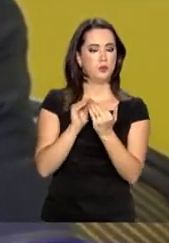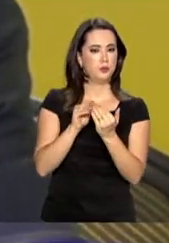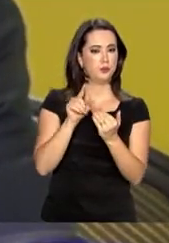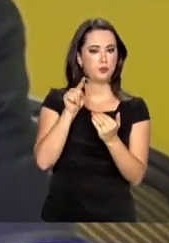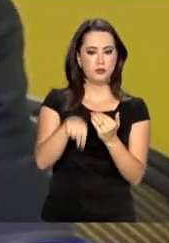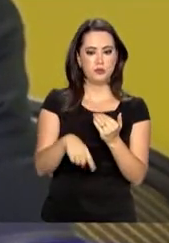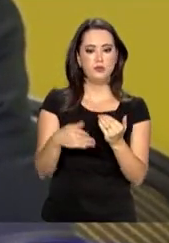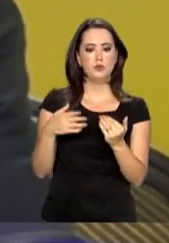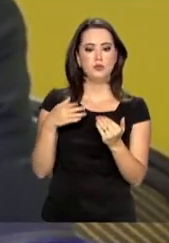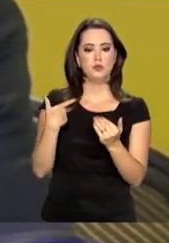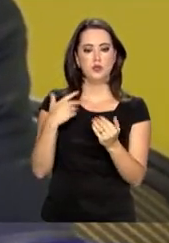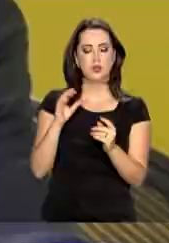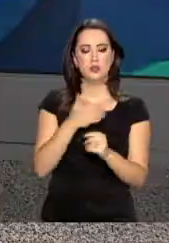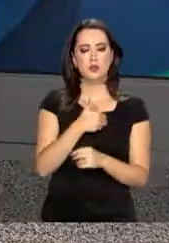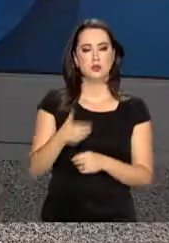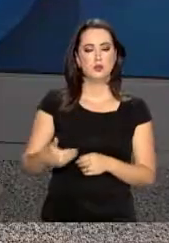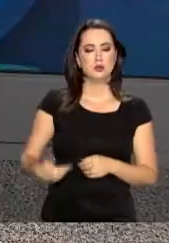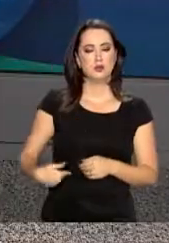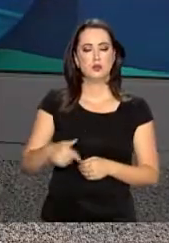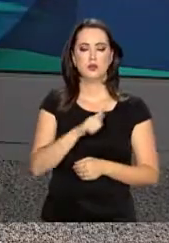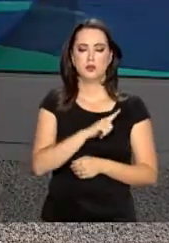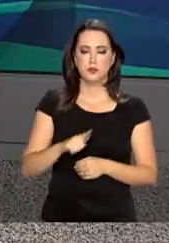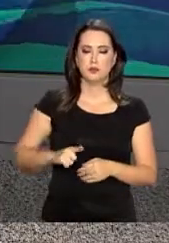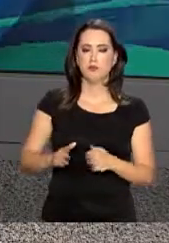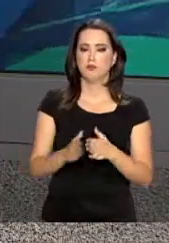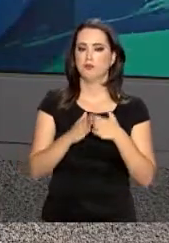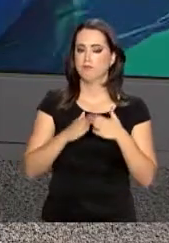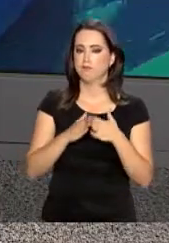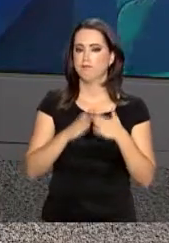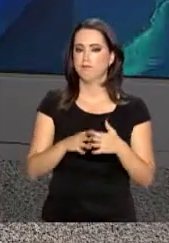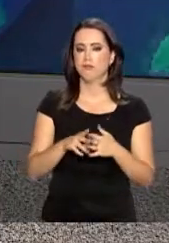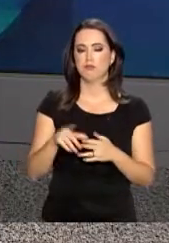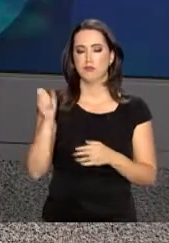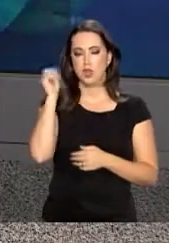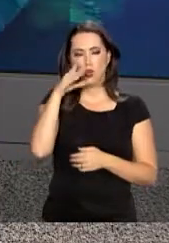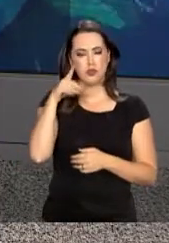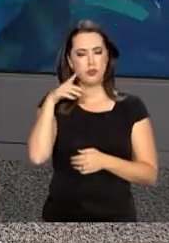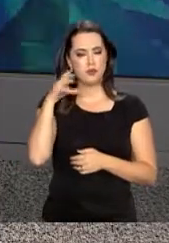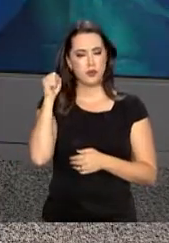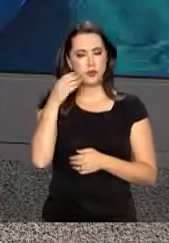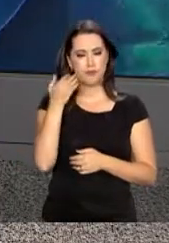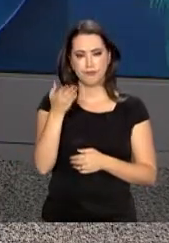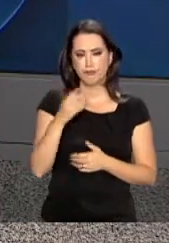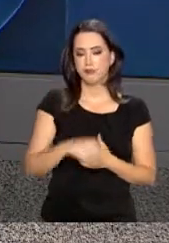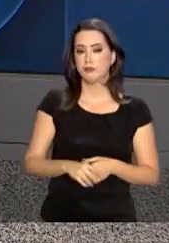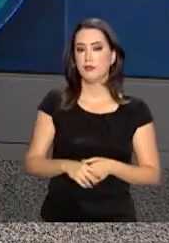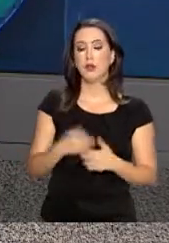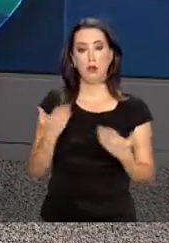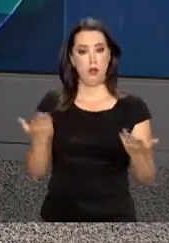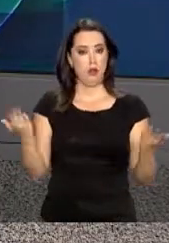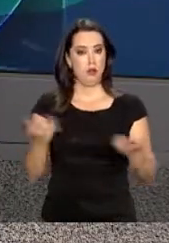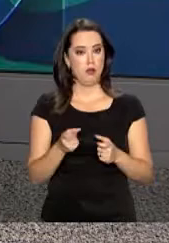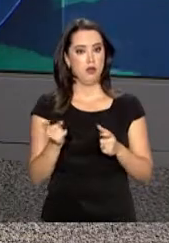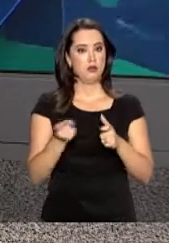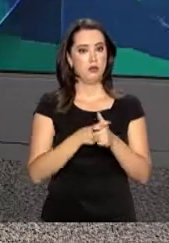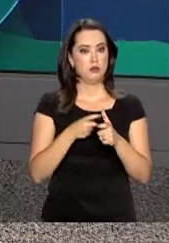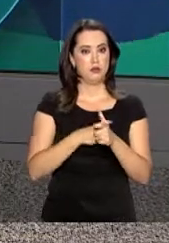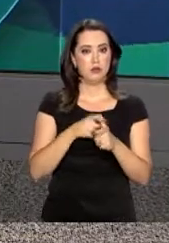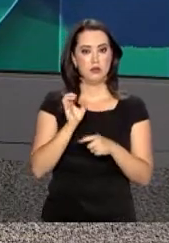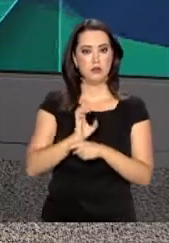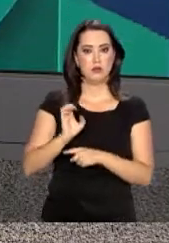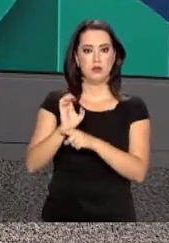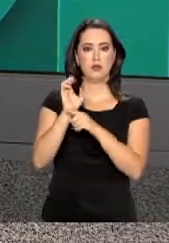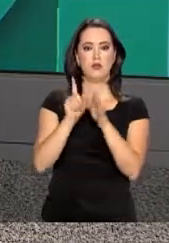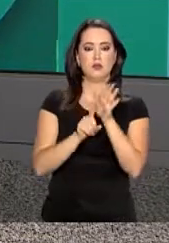de intervenção dos governadores. E ainda sobre o endividamento dos estados, um levantamento do Tesouro Nacional